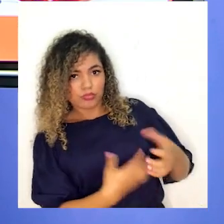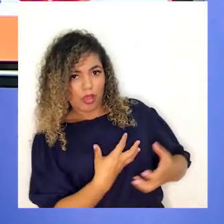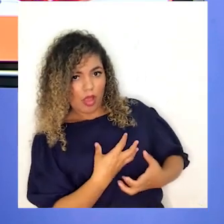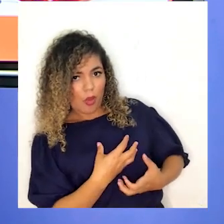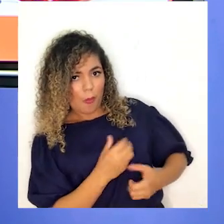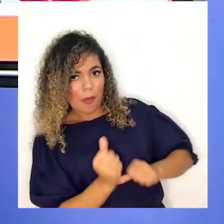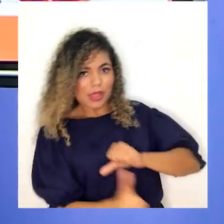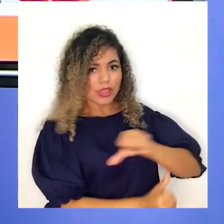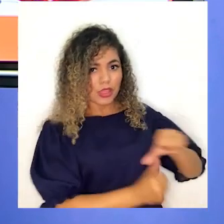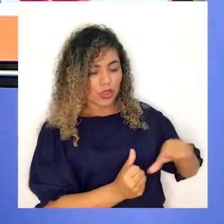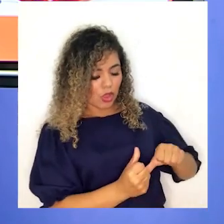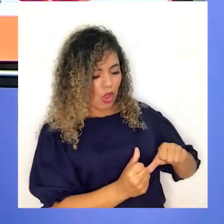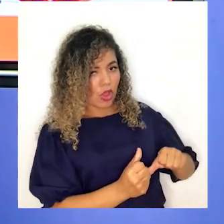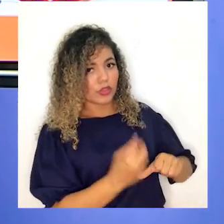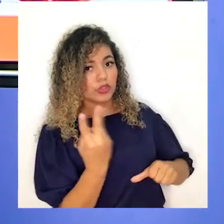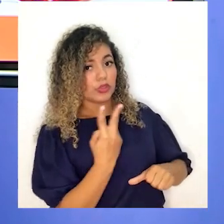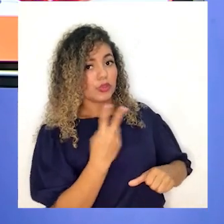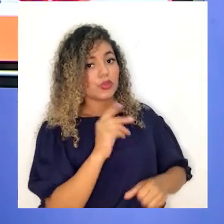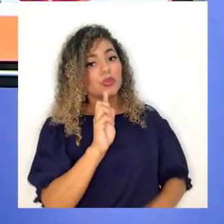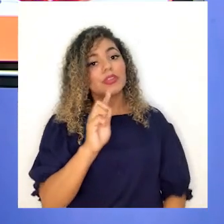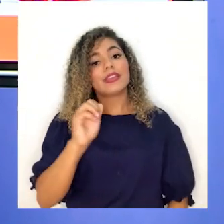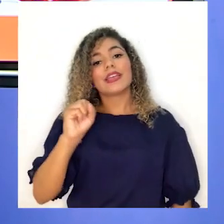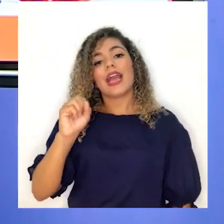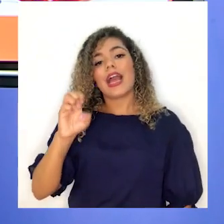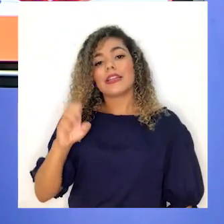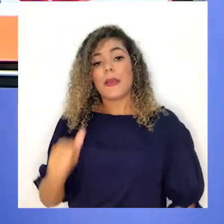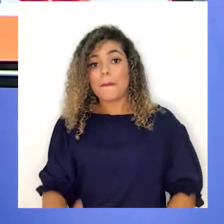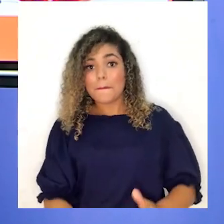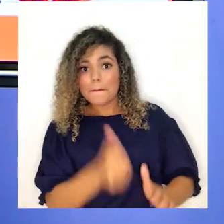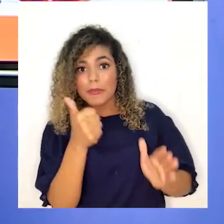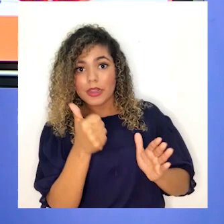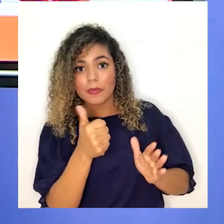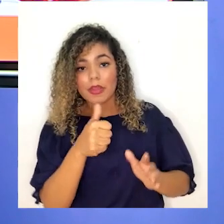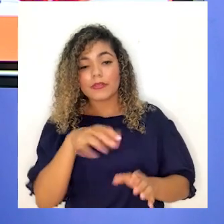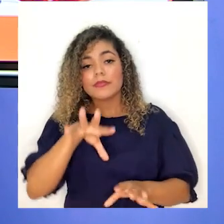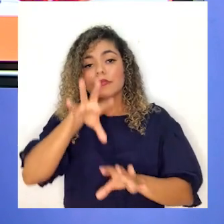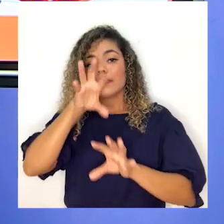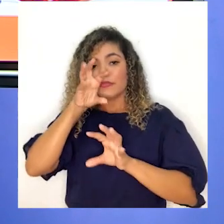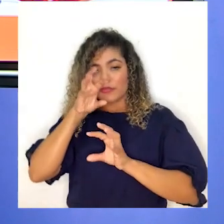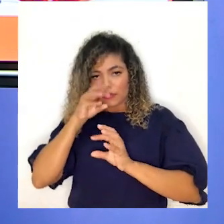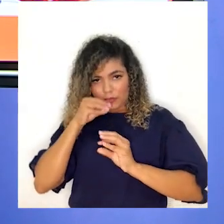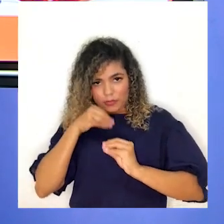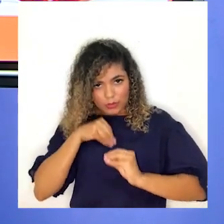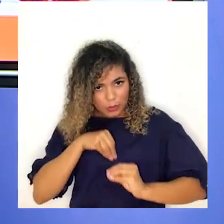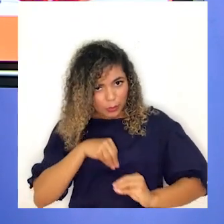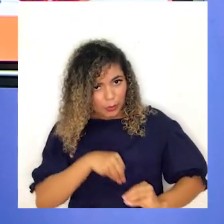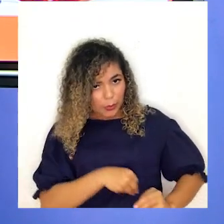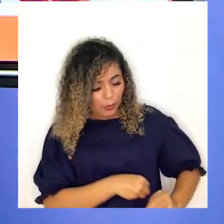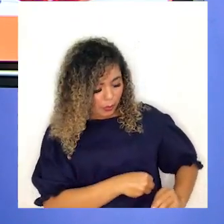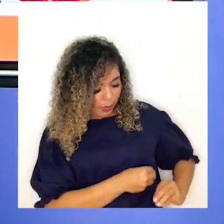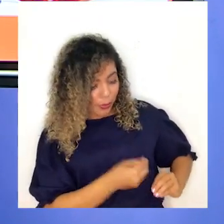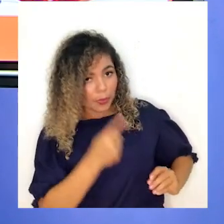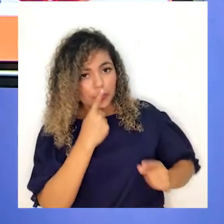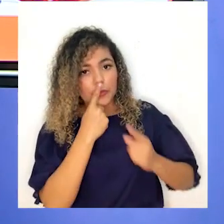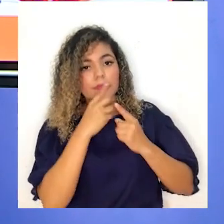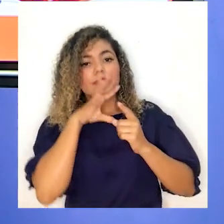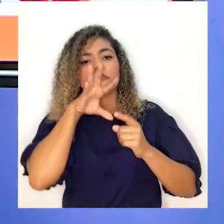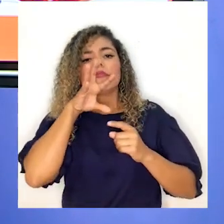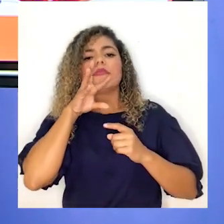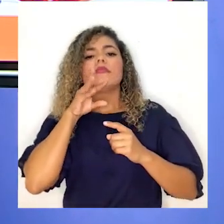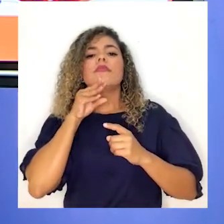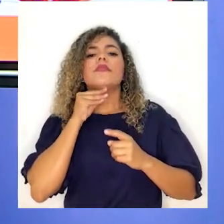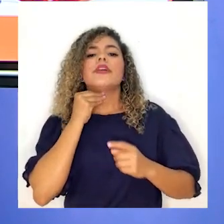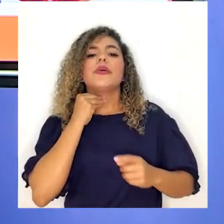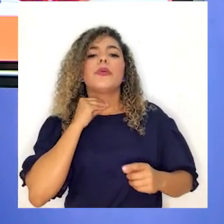desses dois gases. O gás respiratório, o oxigênio, penetra nas hemácias, essas